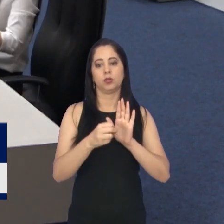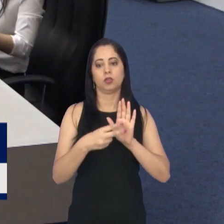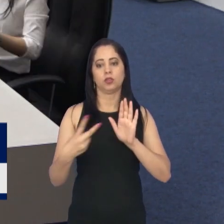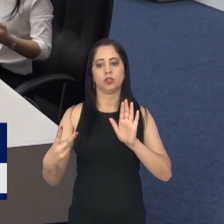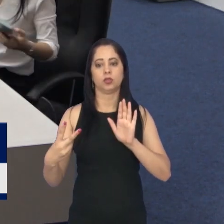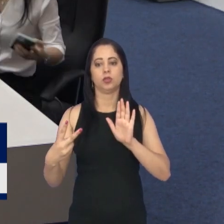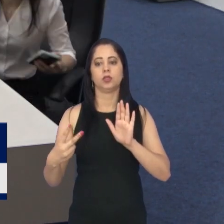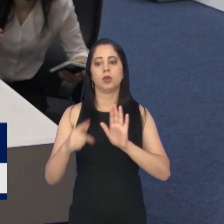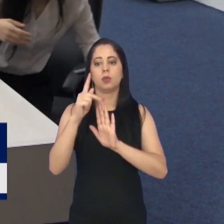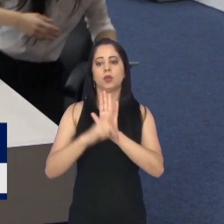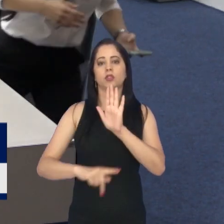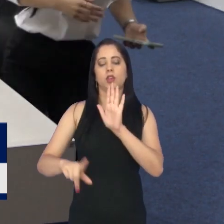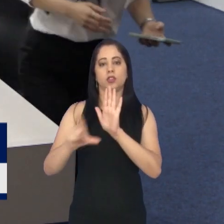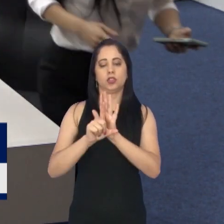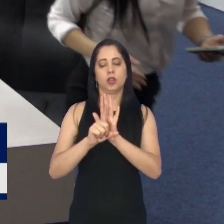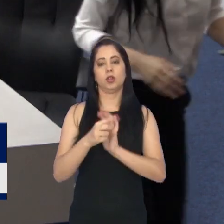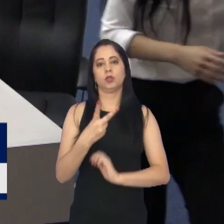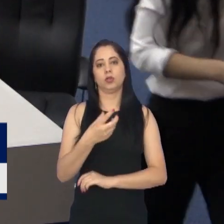7744/2022, projeto de lei